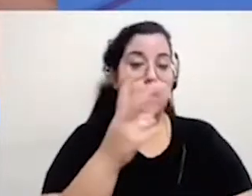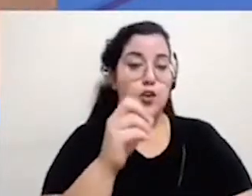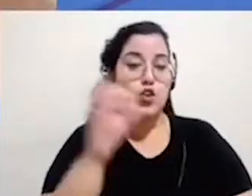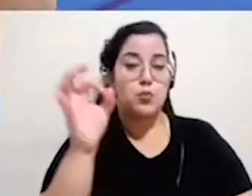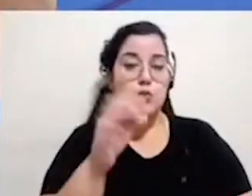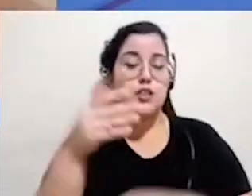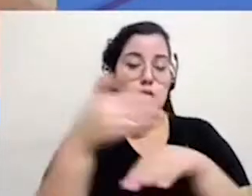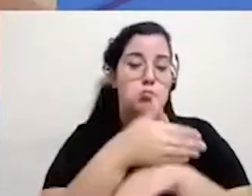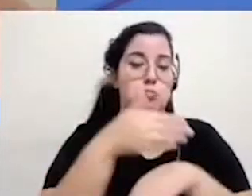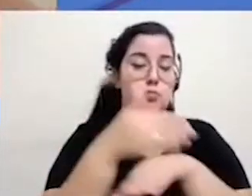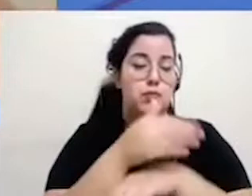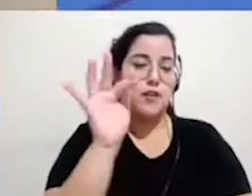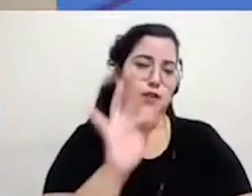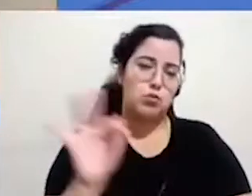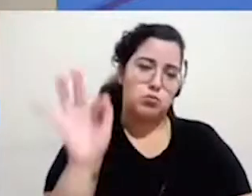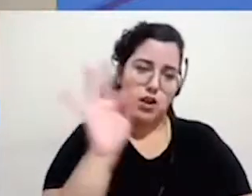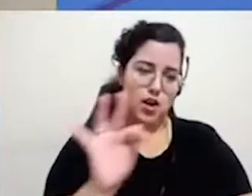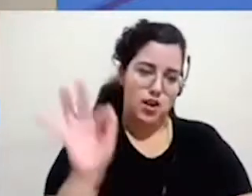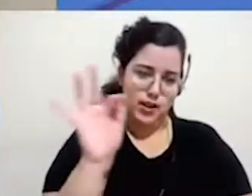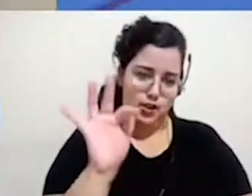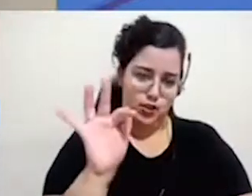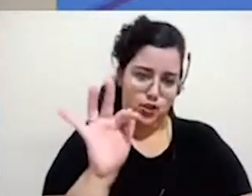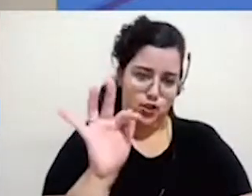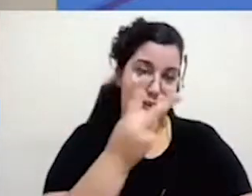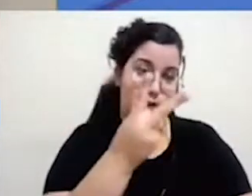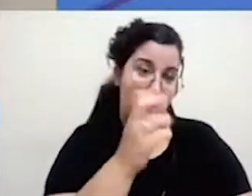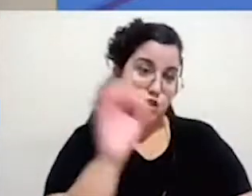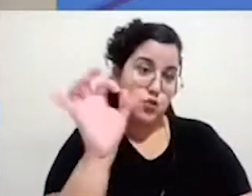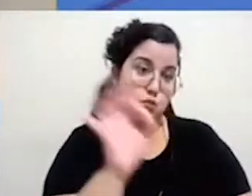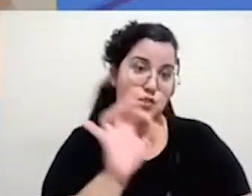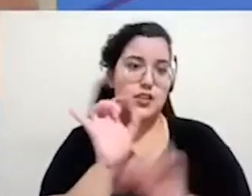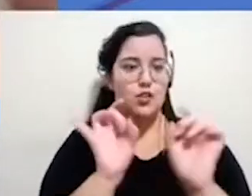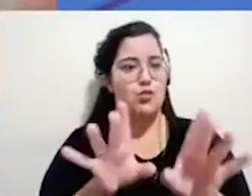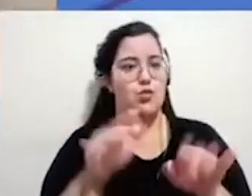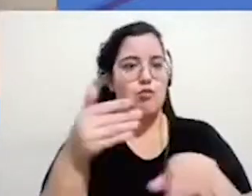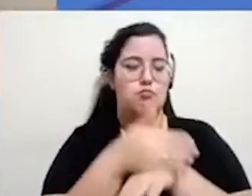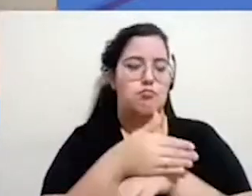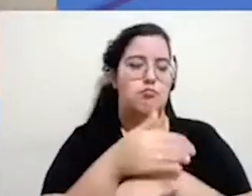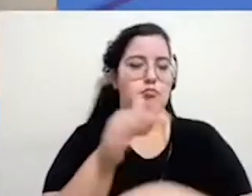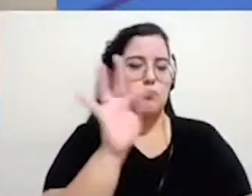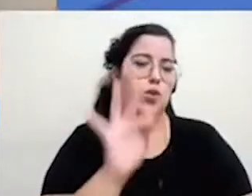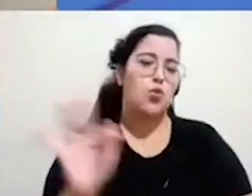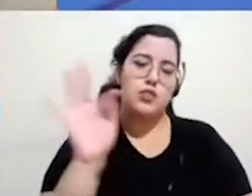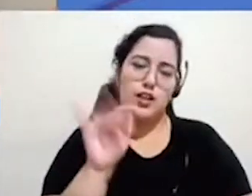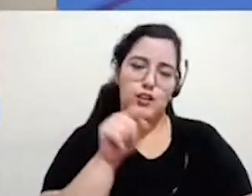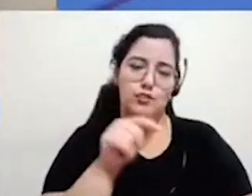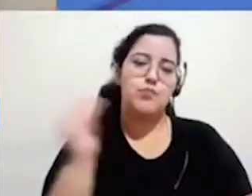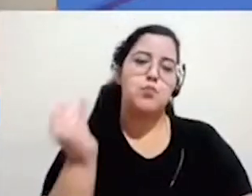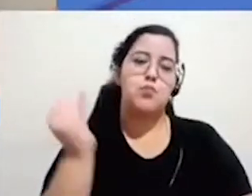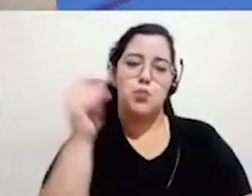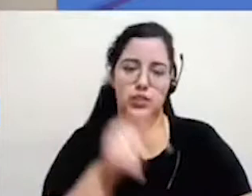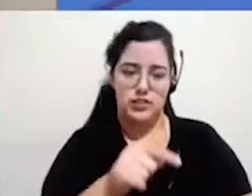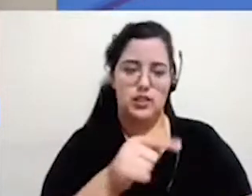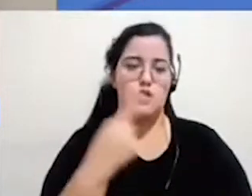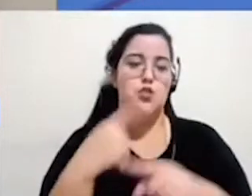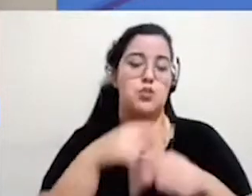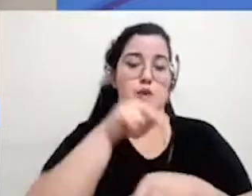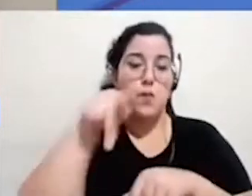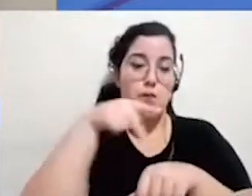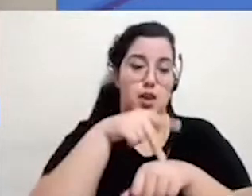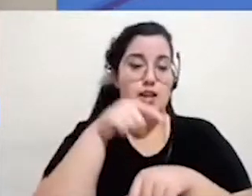nós temos 80% dos jovens estão fora da universidade, e isso também é importante num país